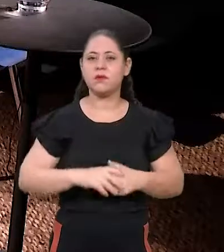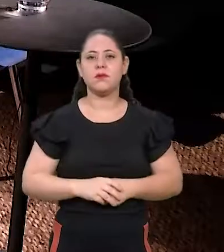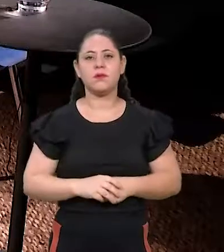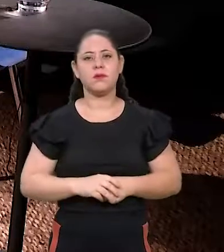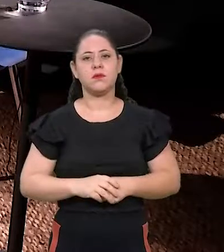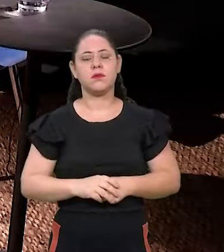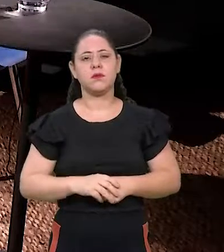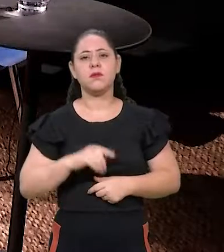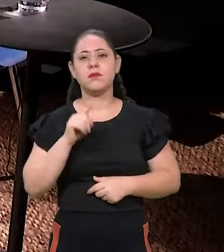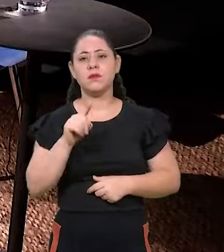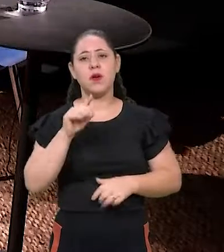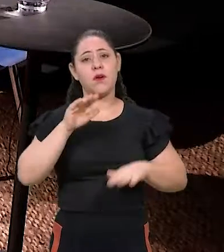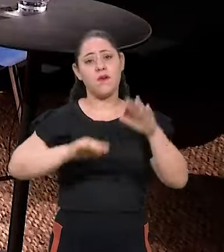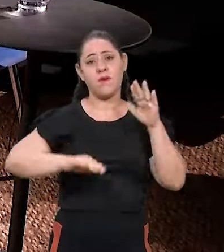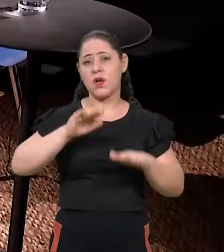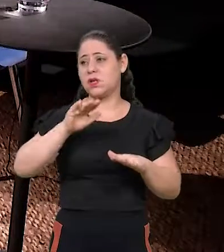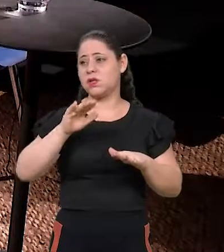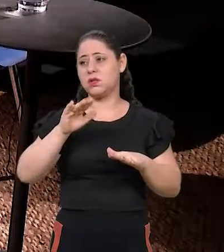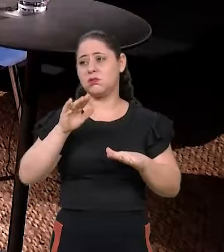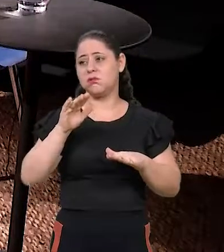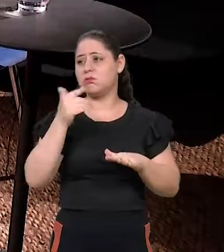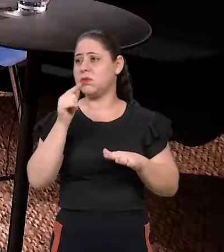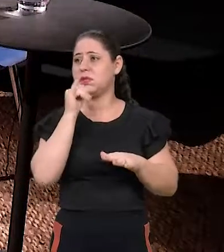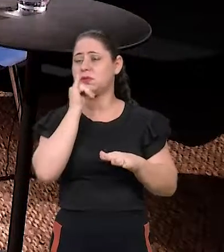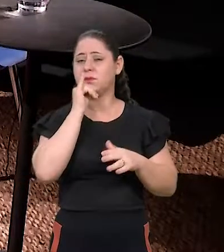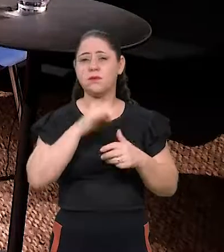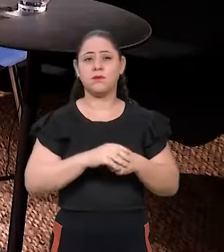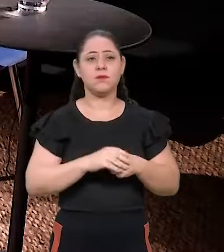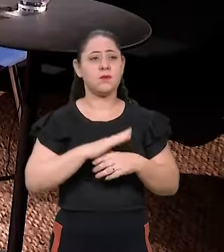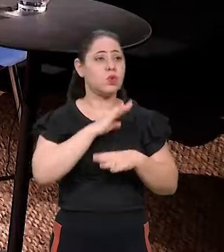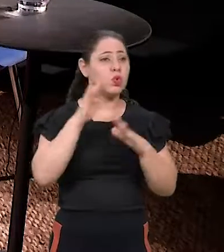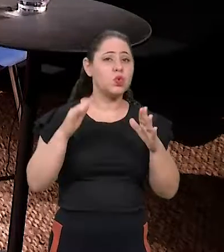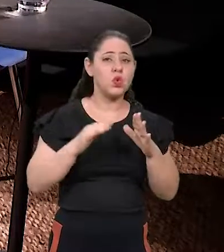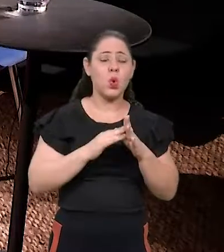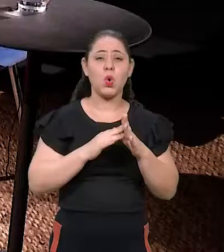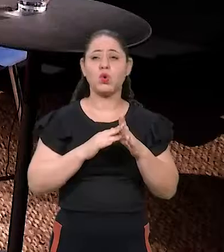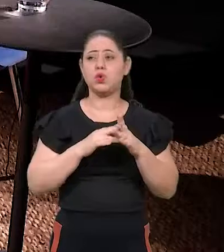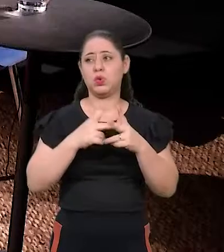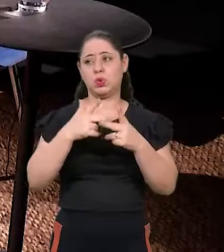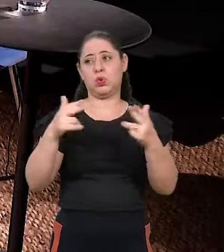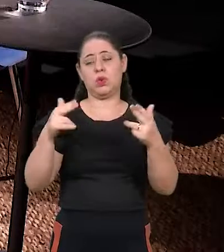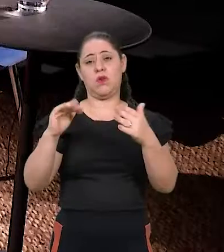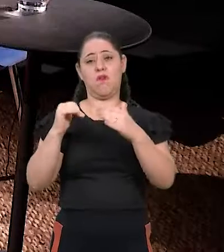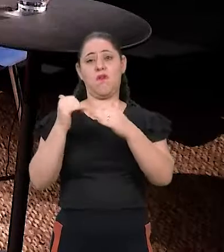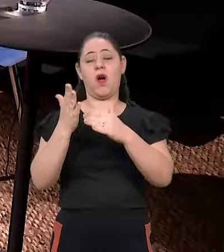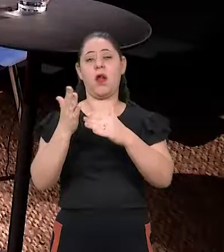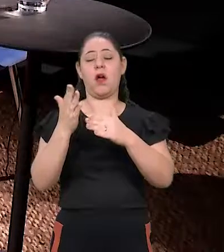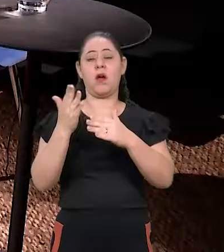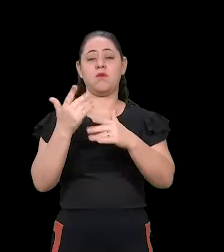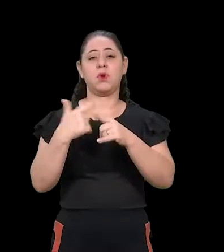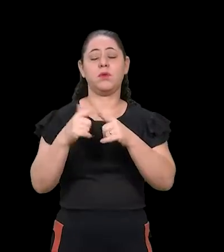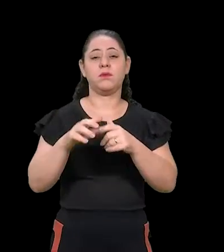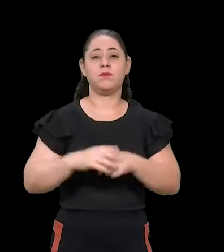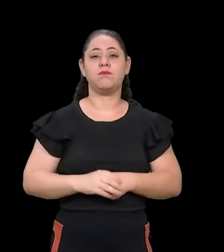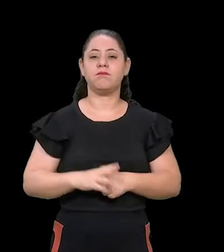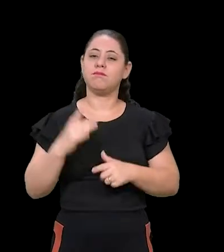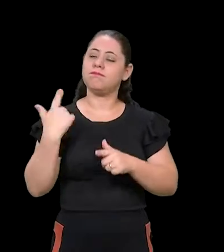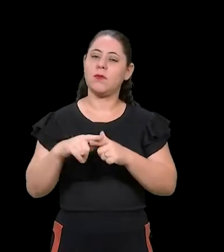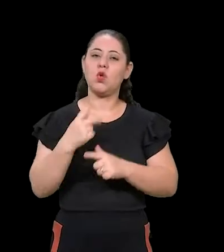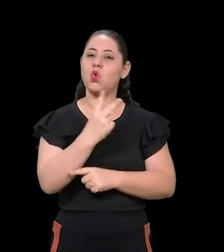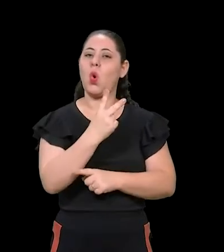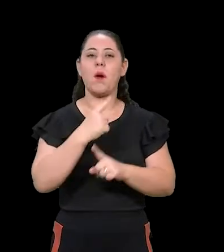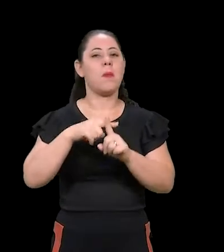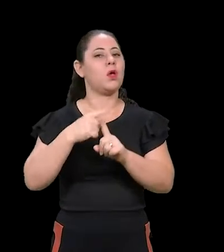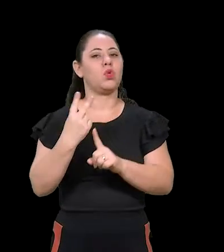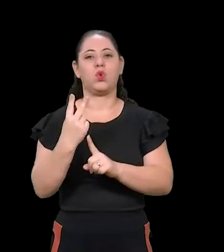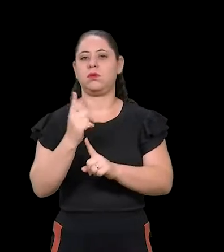sem garantia, porque depende de todos os fatores externos que nós comentamos Esse é o problema. Aqui. Esse é o problema. Você não é 2 mais 2, né? E é uma